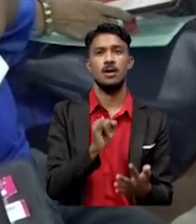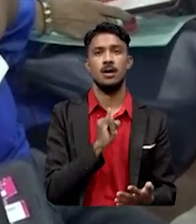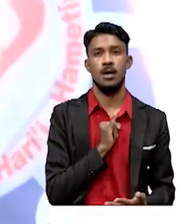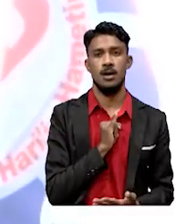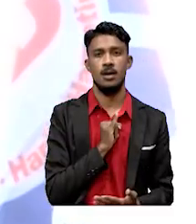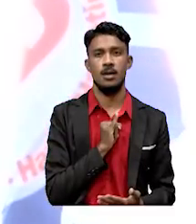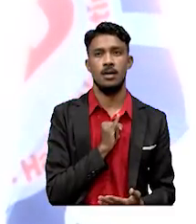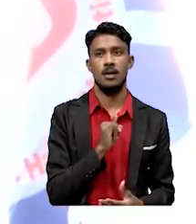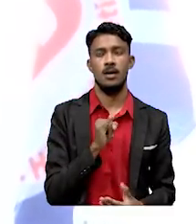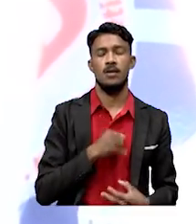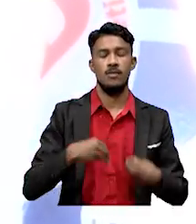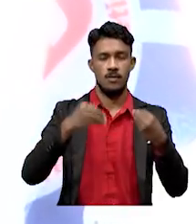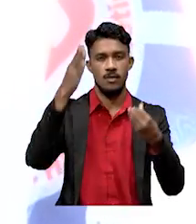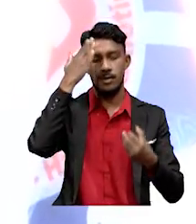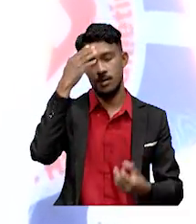tamba